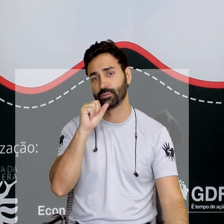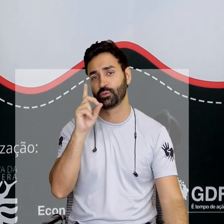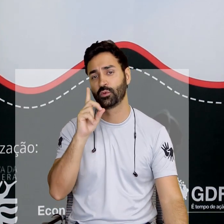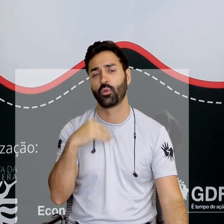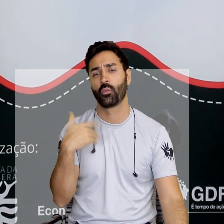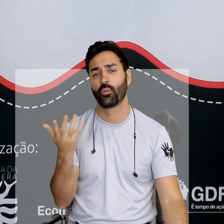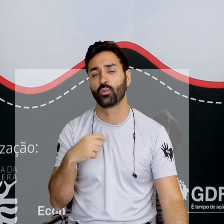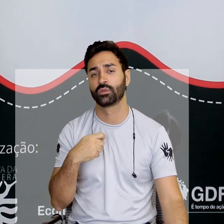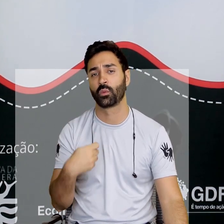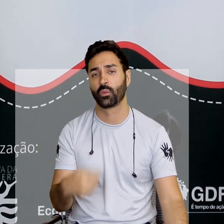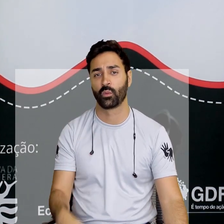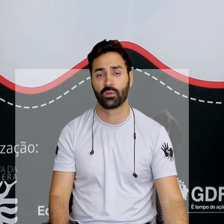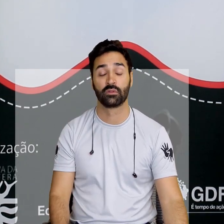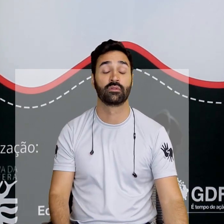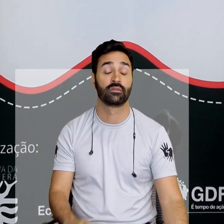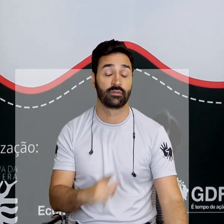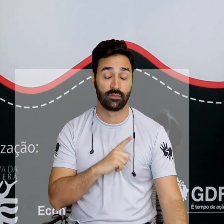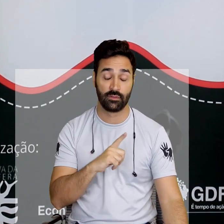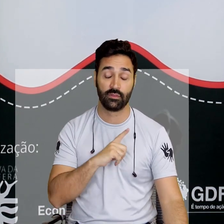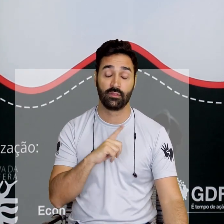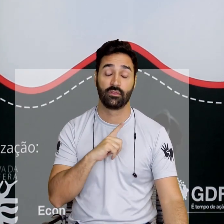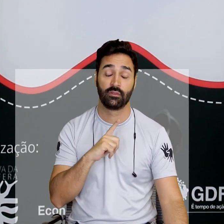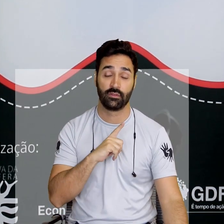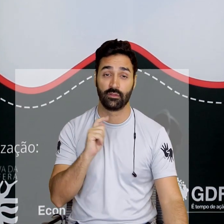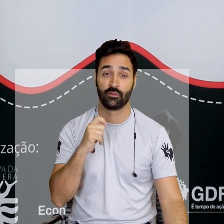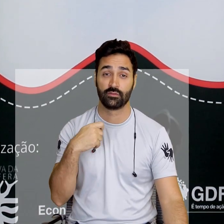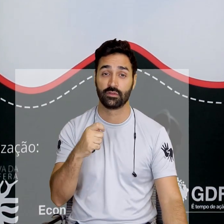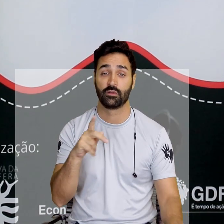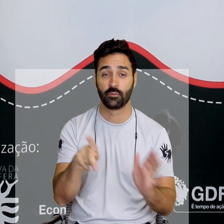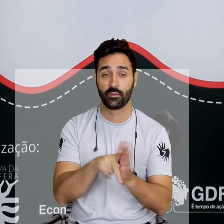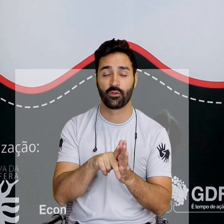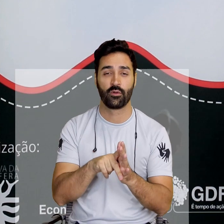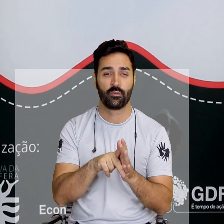A gente também tem um sinal para fim de semana, né?